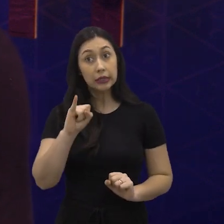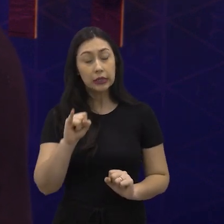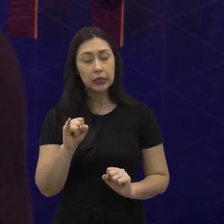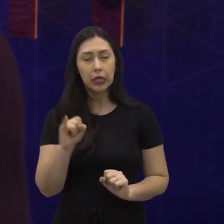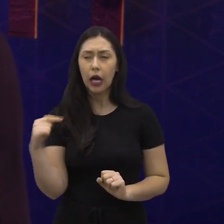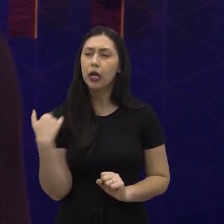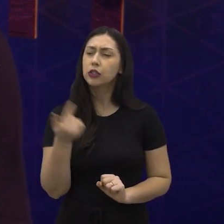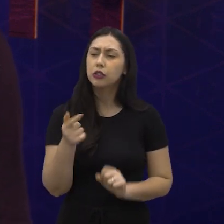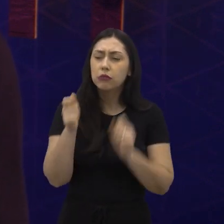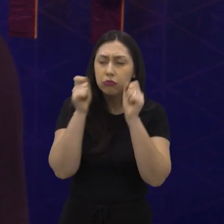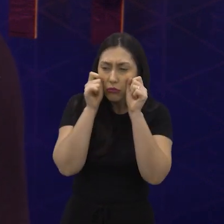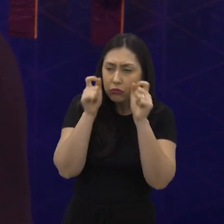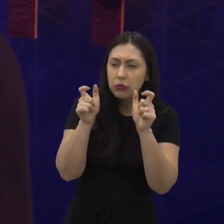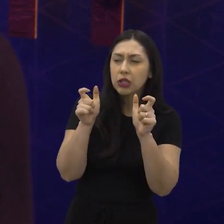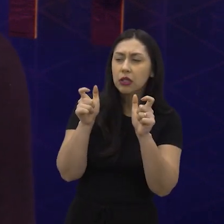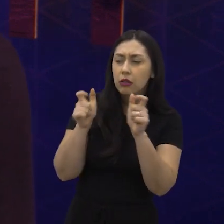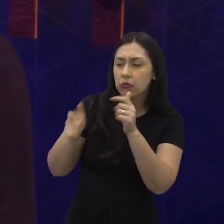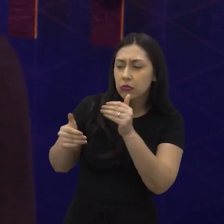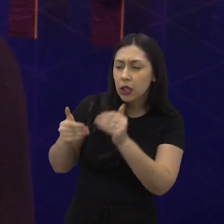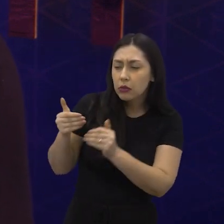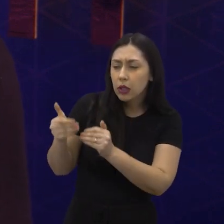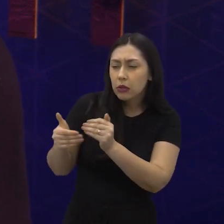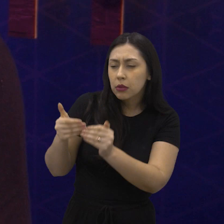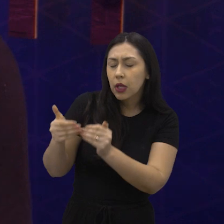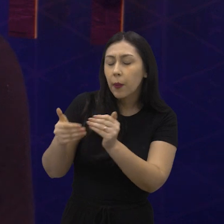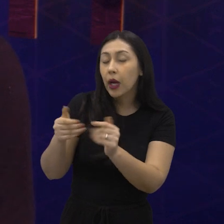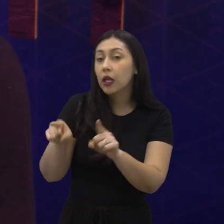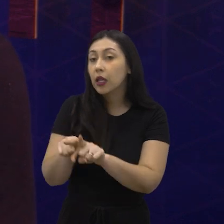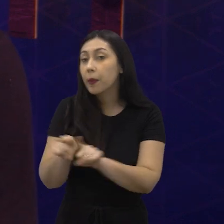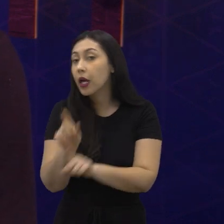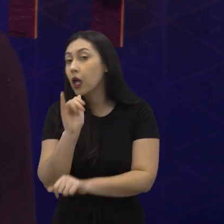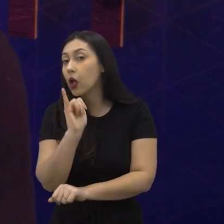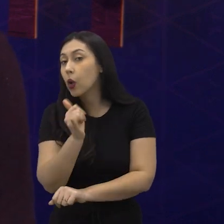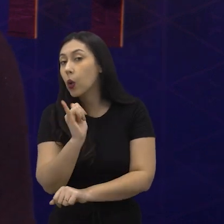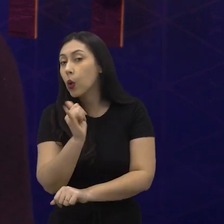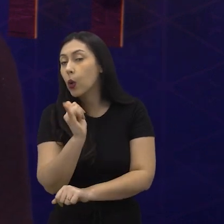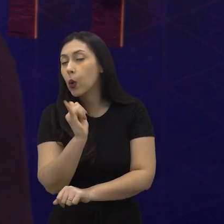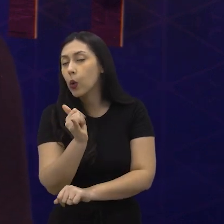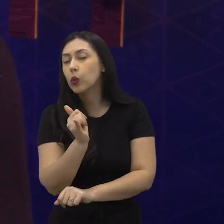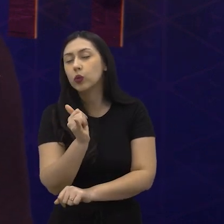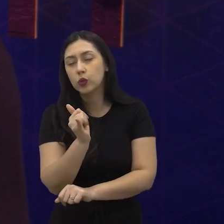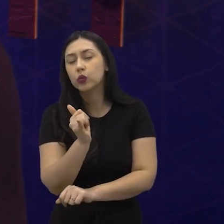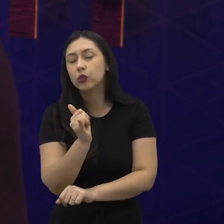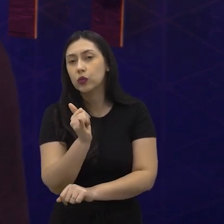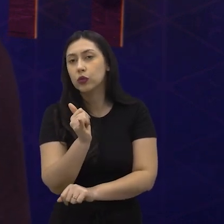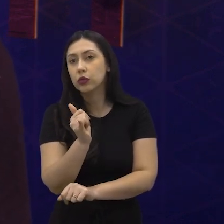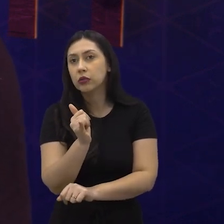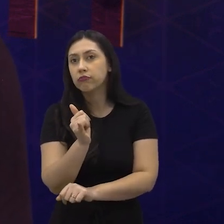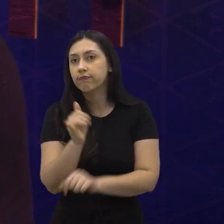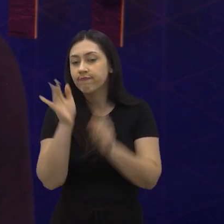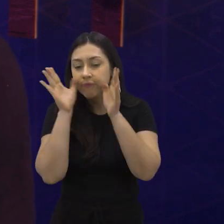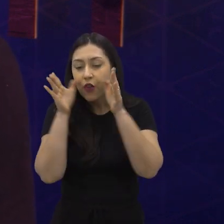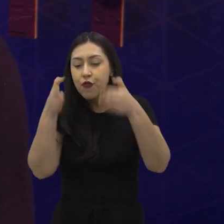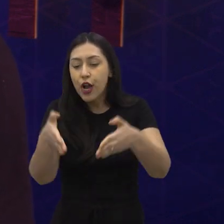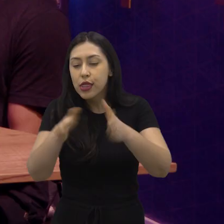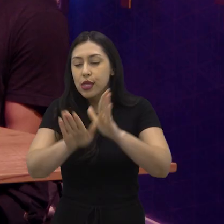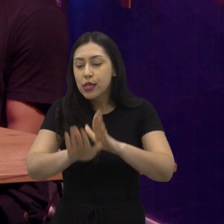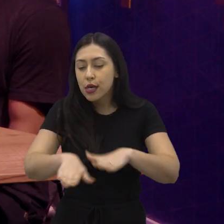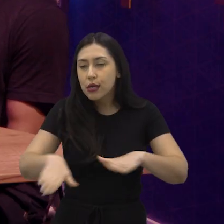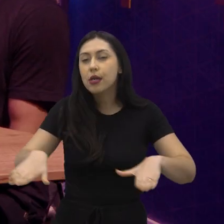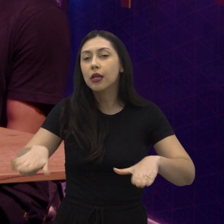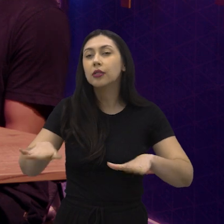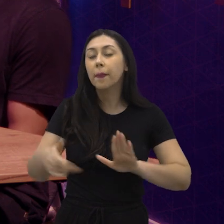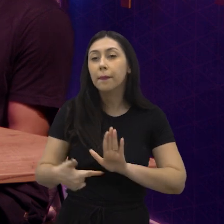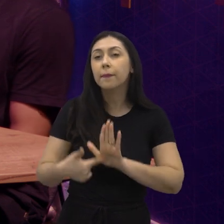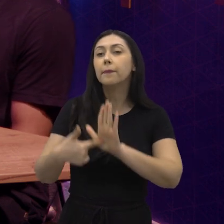prestar atenção, vai um pouquinho para frente, alguns contos que são voltados para crianças, que trazem